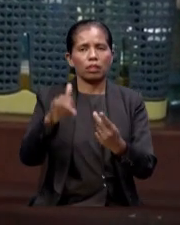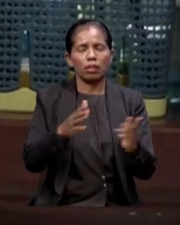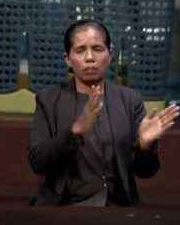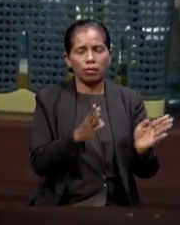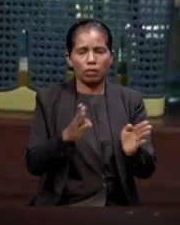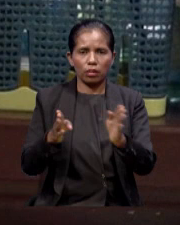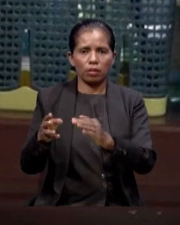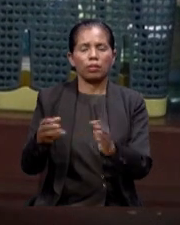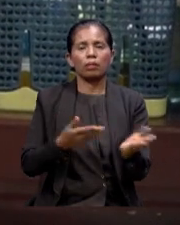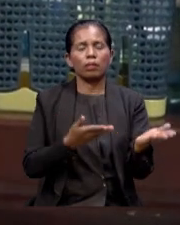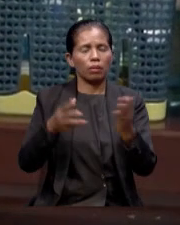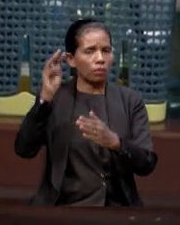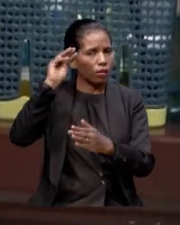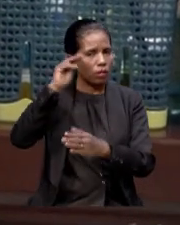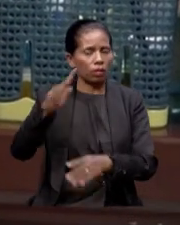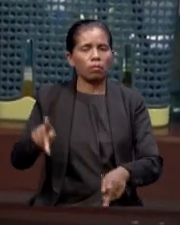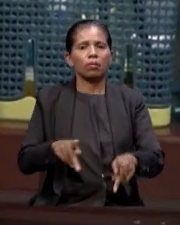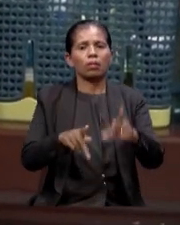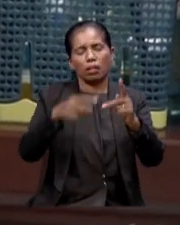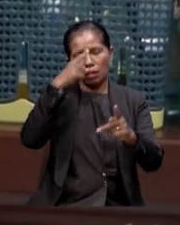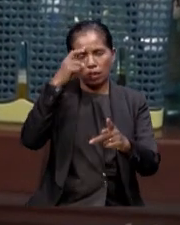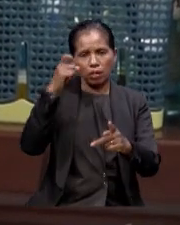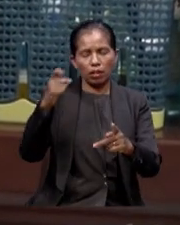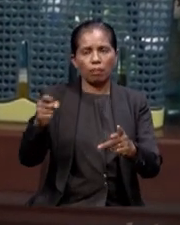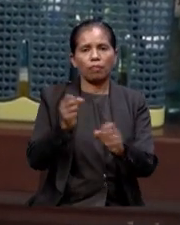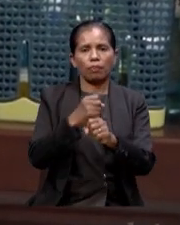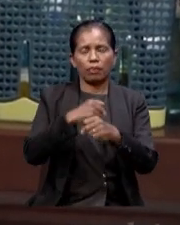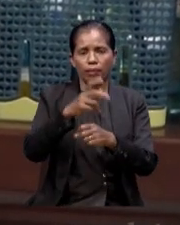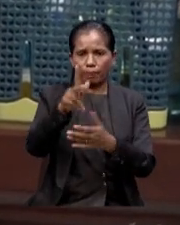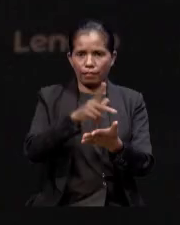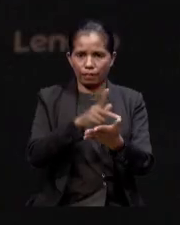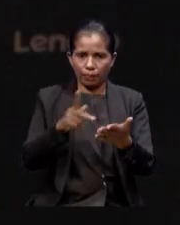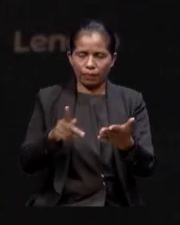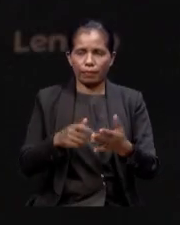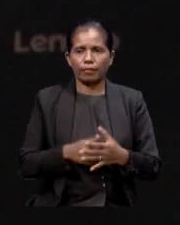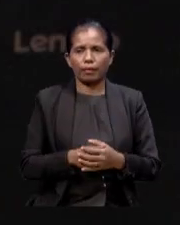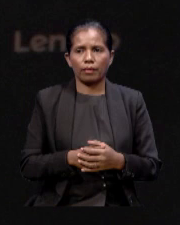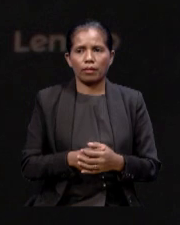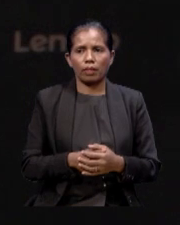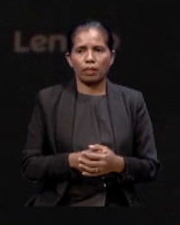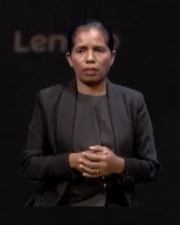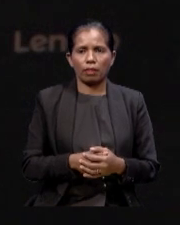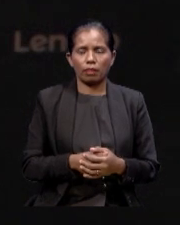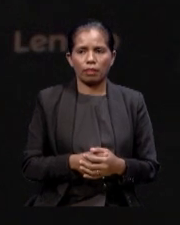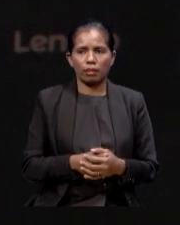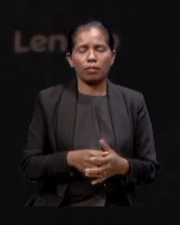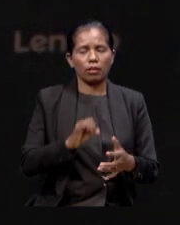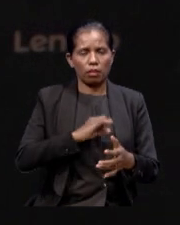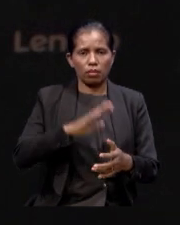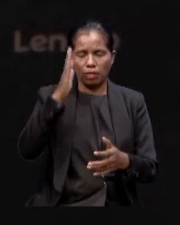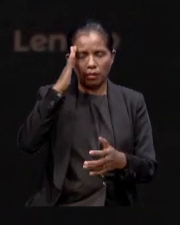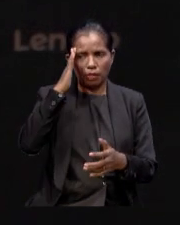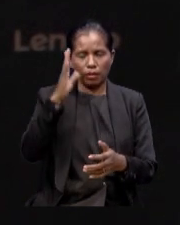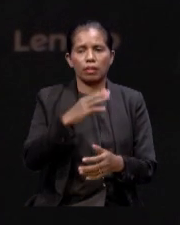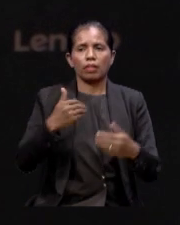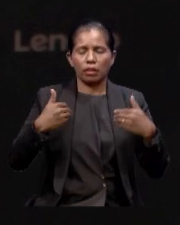processo para o Ministério Público, também considera comete crime. Já me conforme bem, a minha técnica está que ia